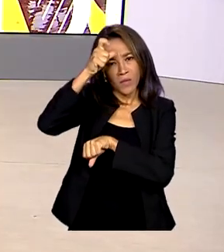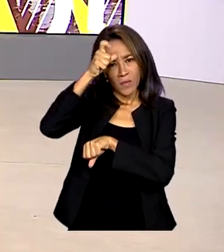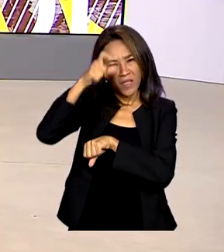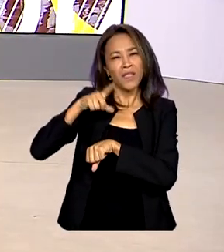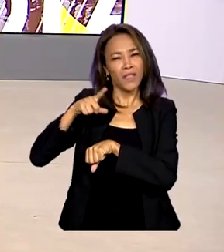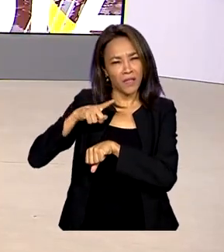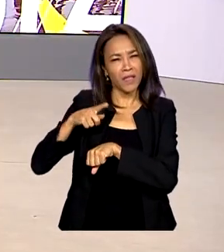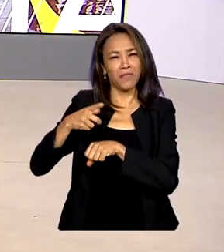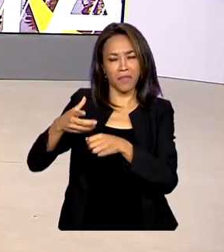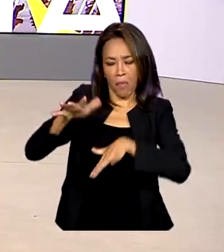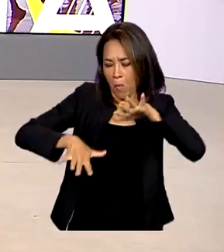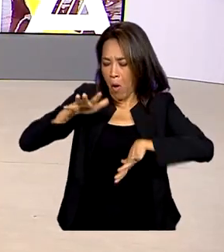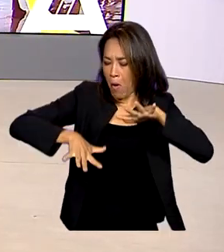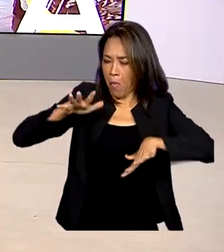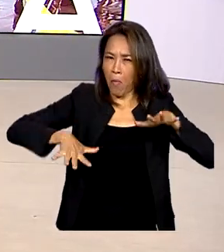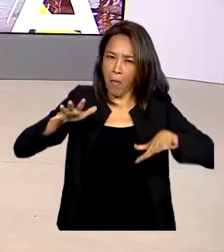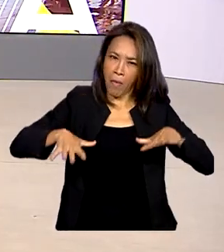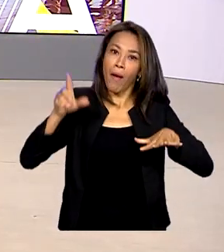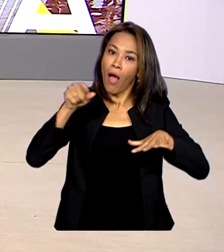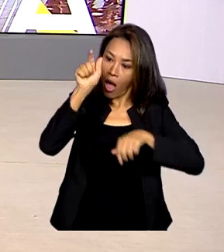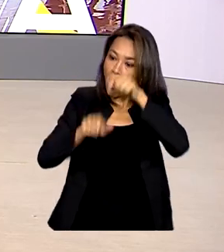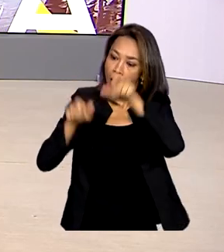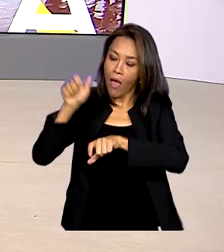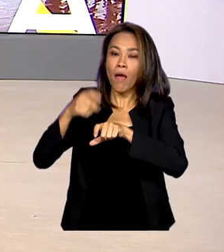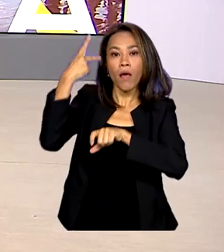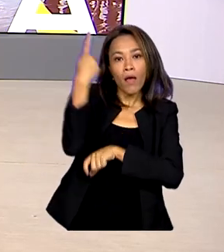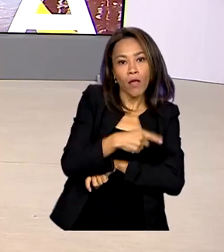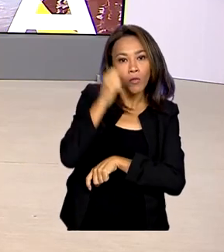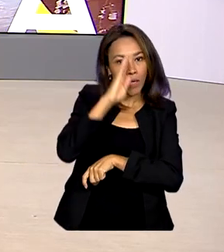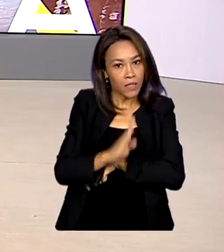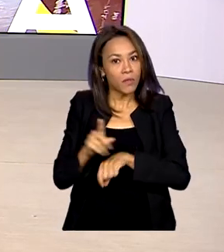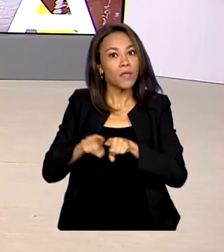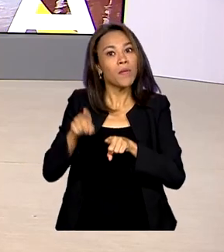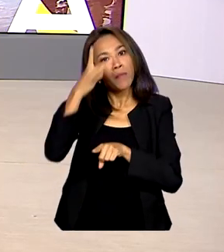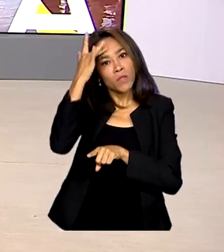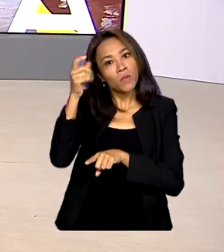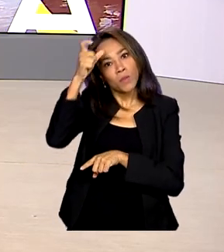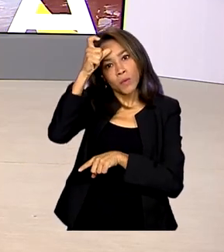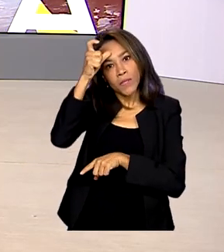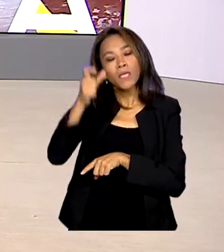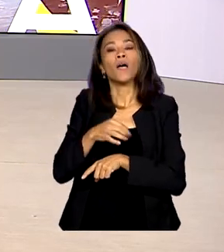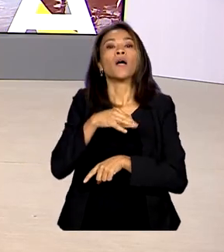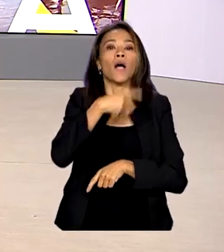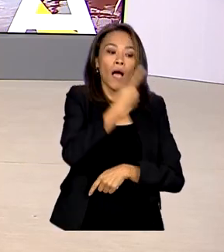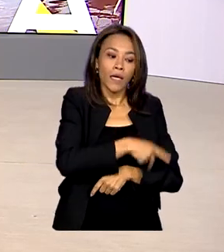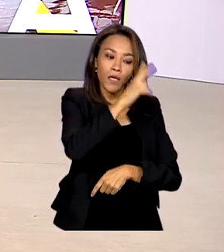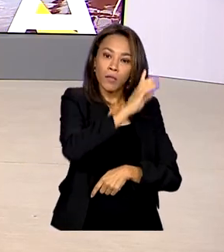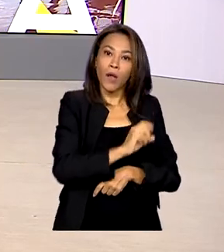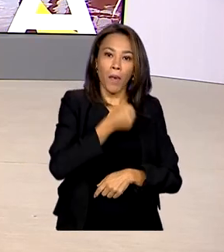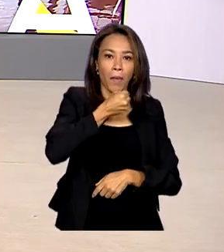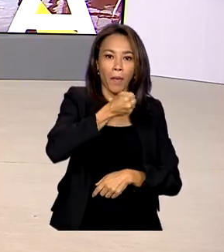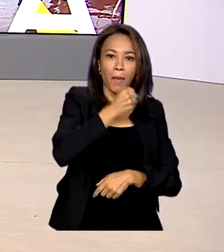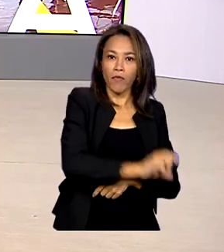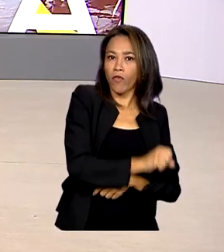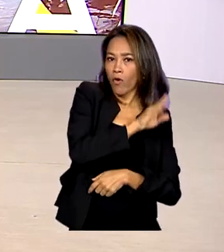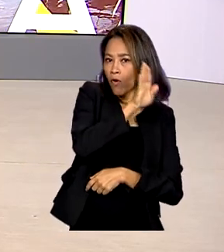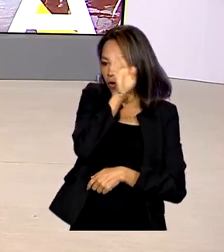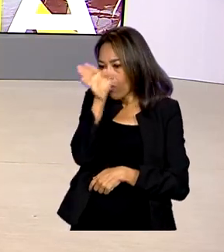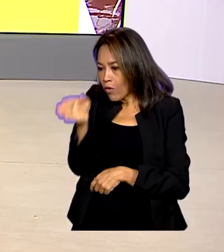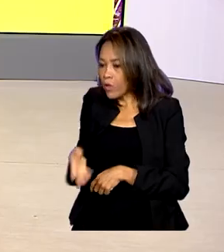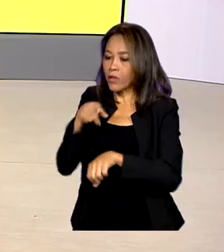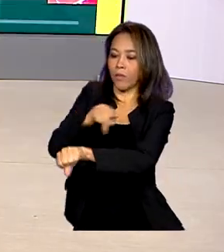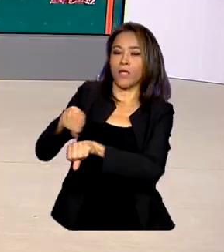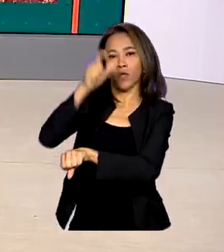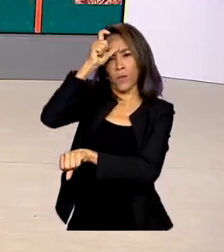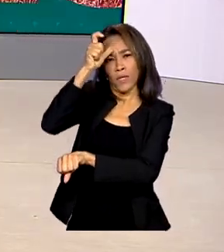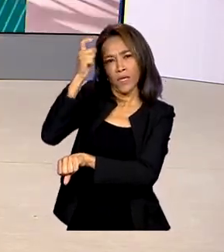terremoto. São brasileiros e estrangeiros. A nossa equipe da TV Brasil foi à Turquia para acompanhar o envio da missão